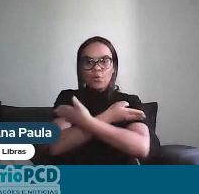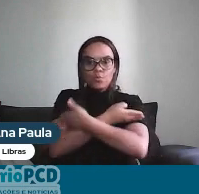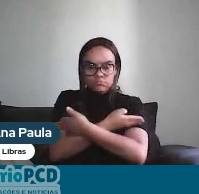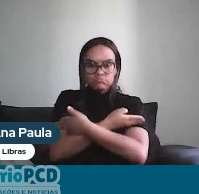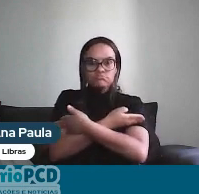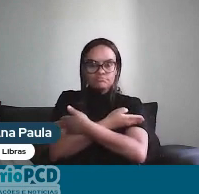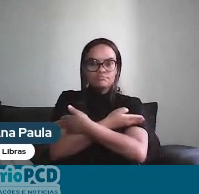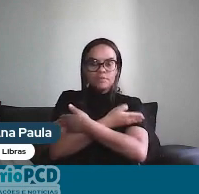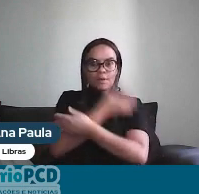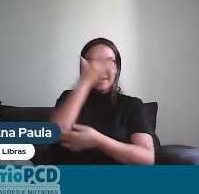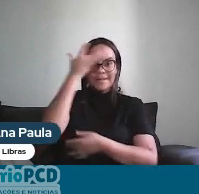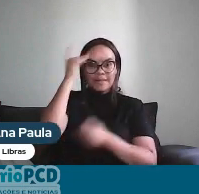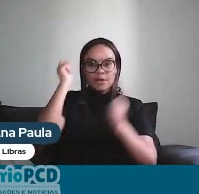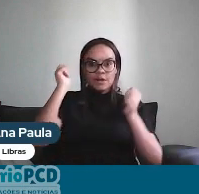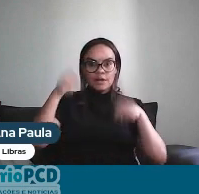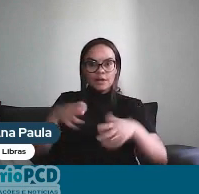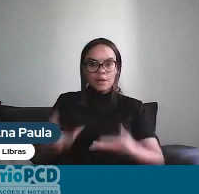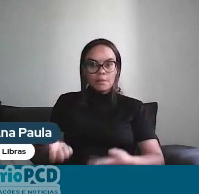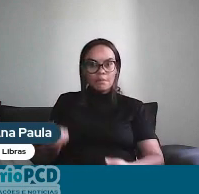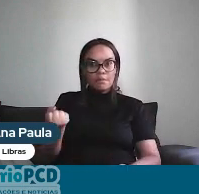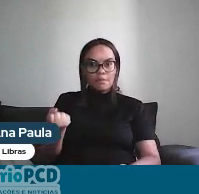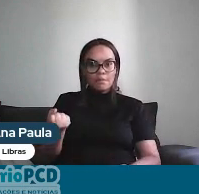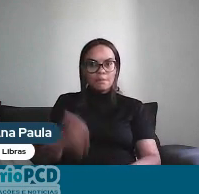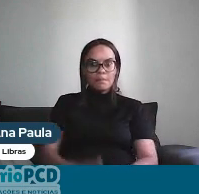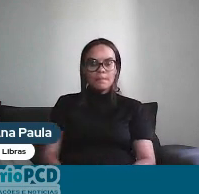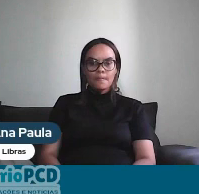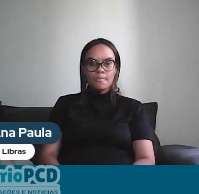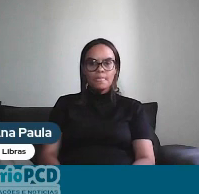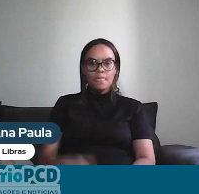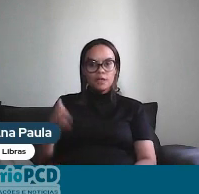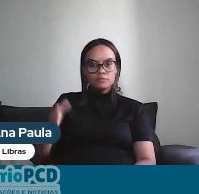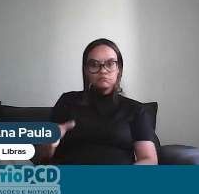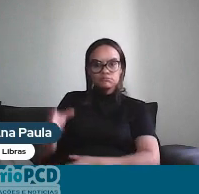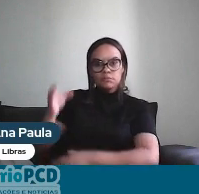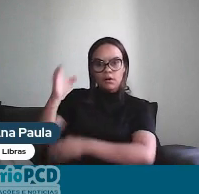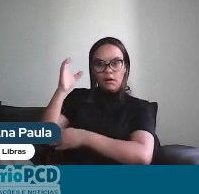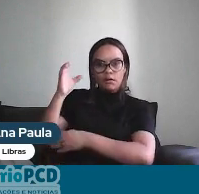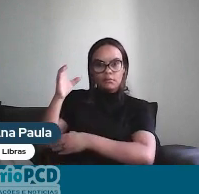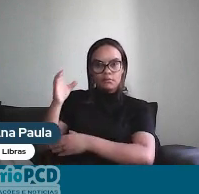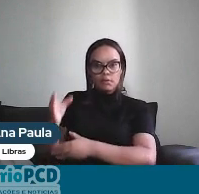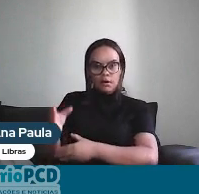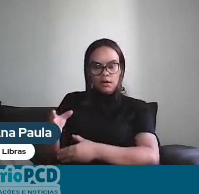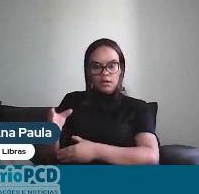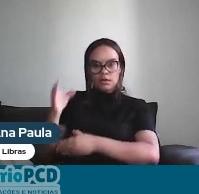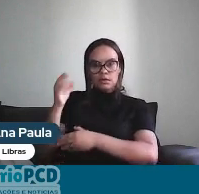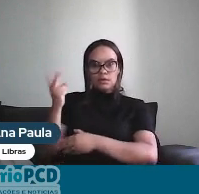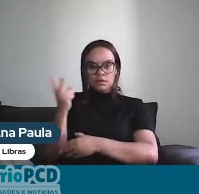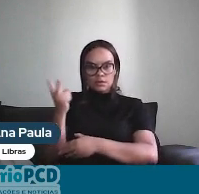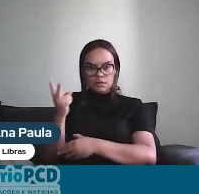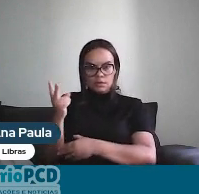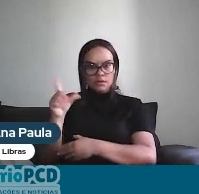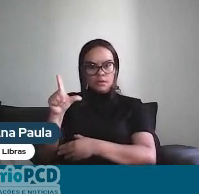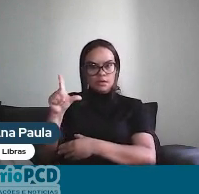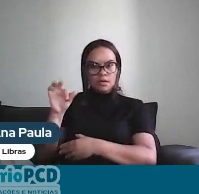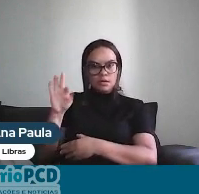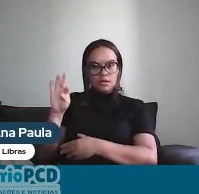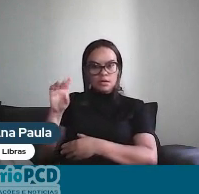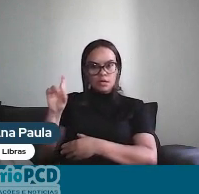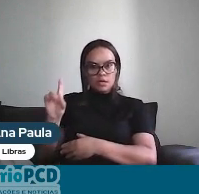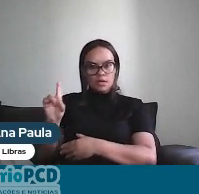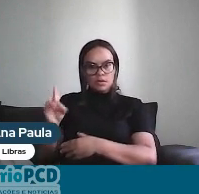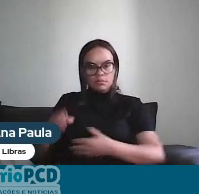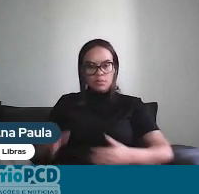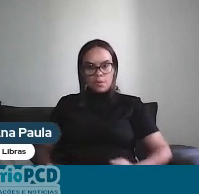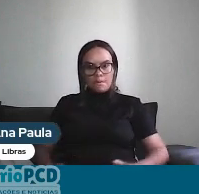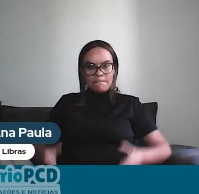perguntando se a pessoa é capaz de levantar, por exemplo, uma garrafa com 2 litros, da altura da cintura